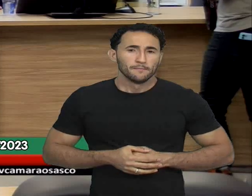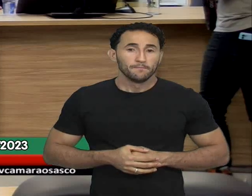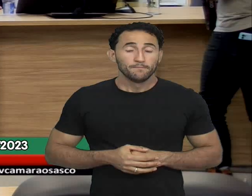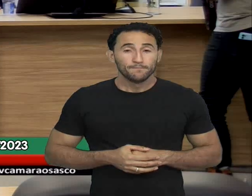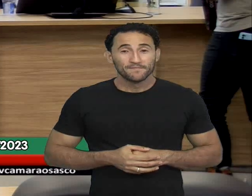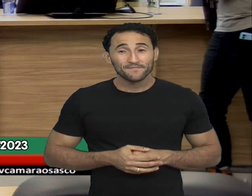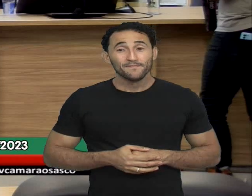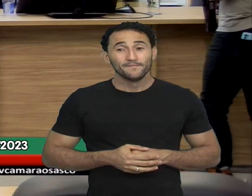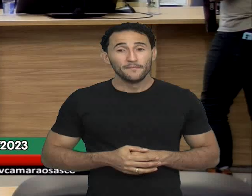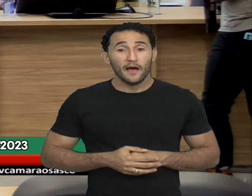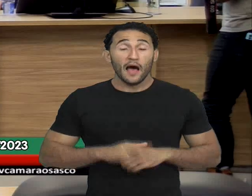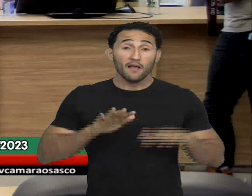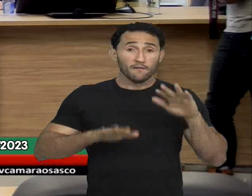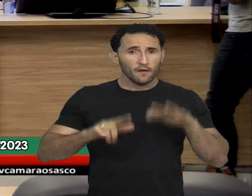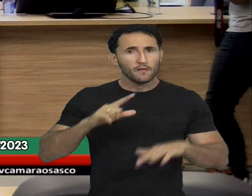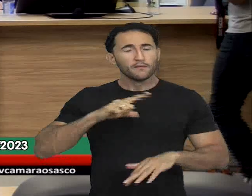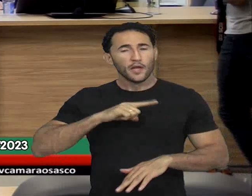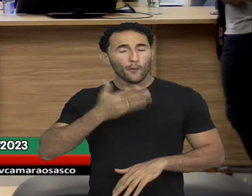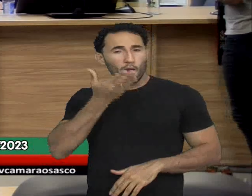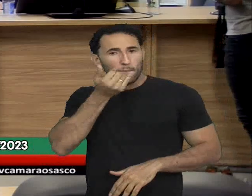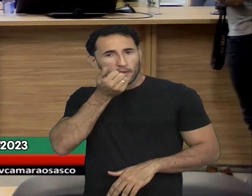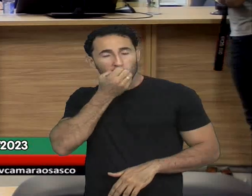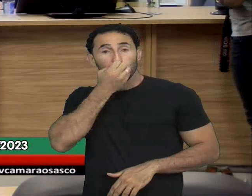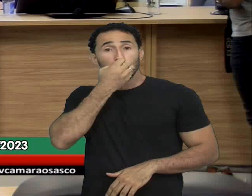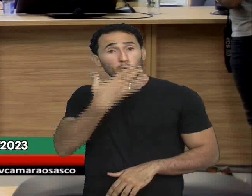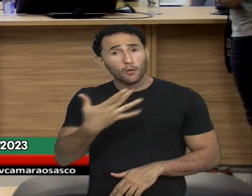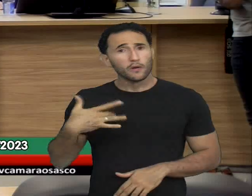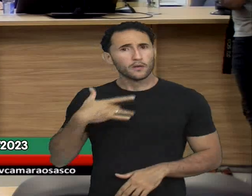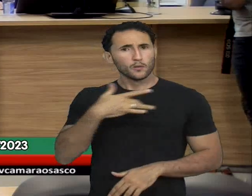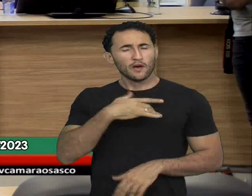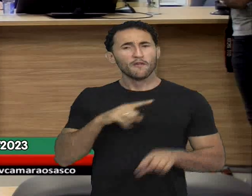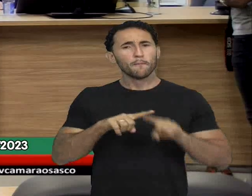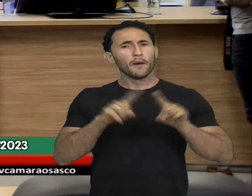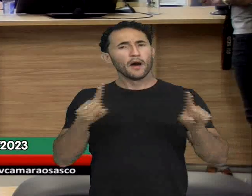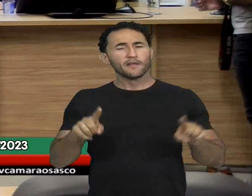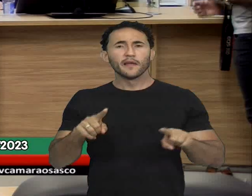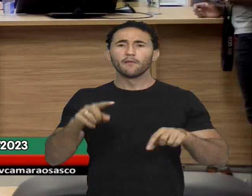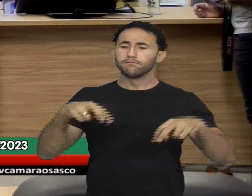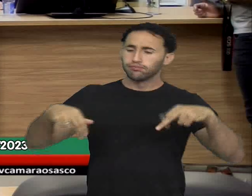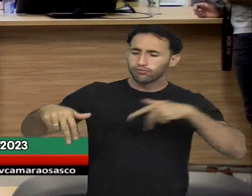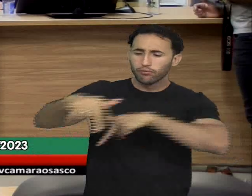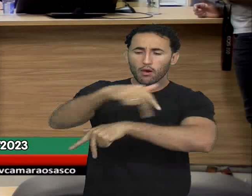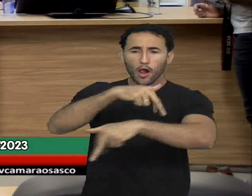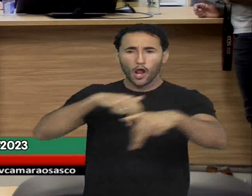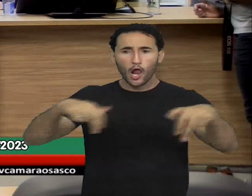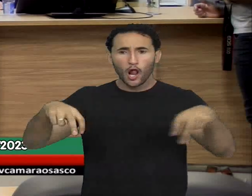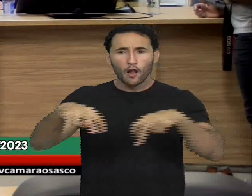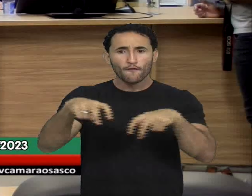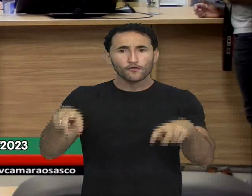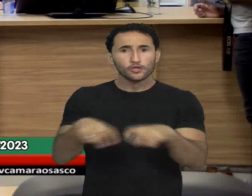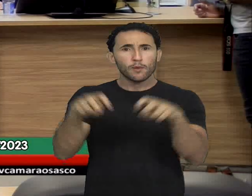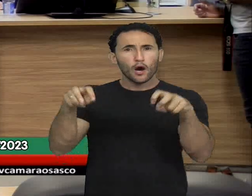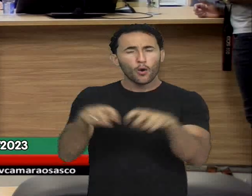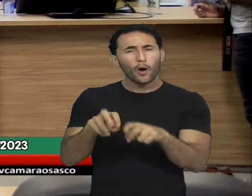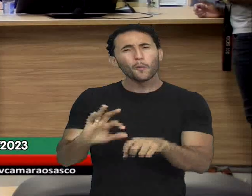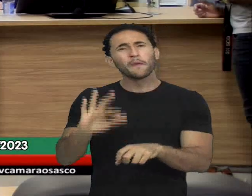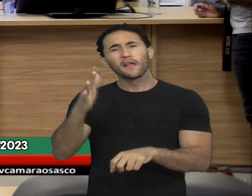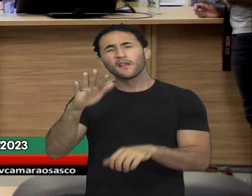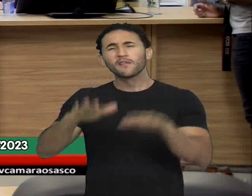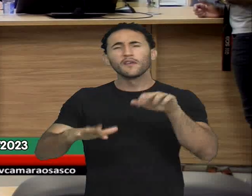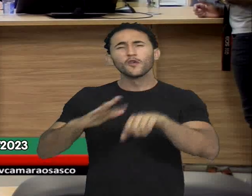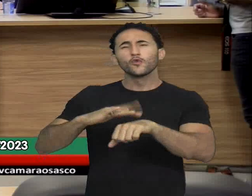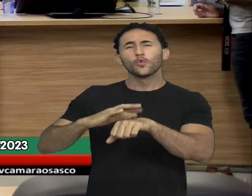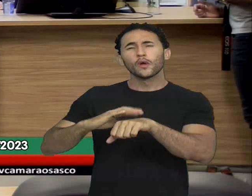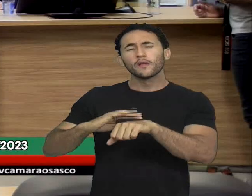Poxa, tem uma alimentação saudável e ele infartou no campo. Então, eles falam muito também de doença de Chagas, né? De